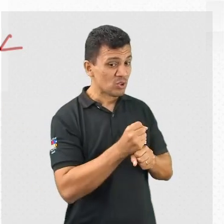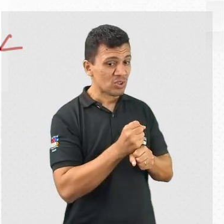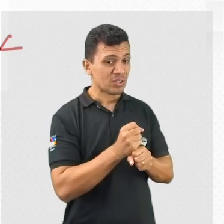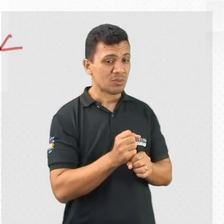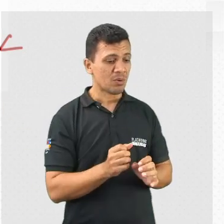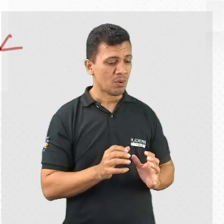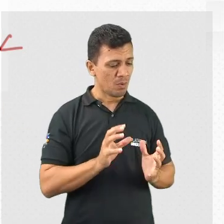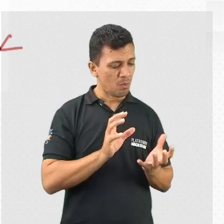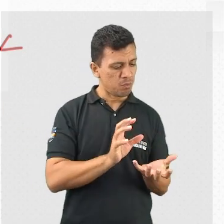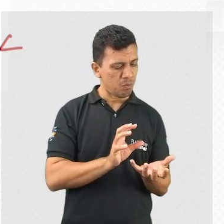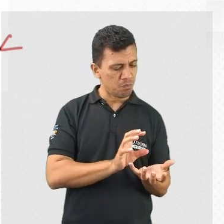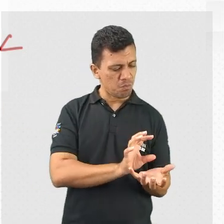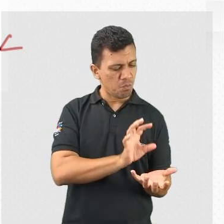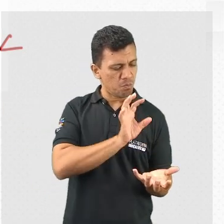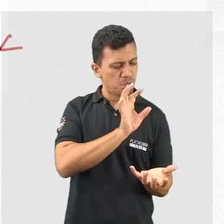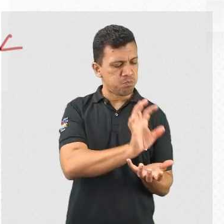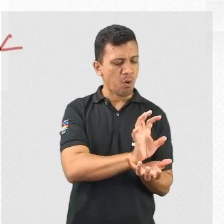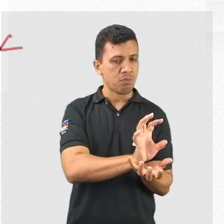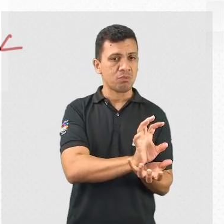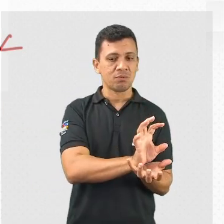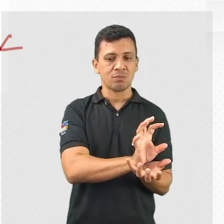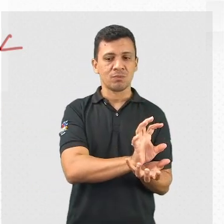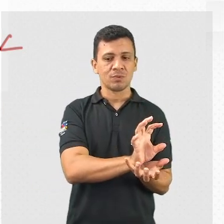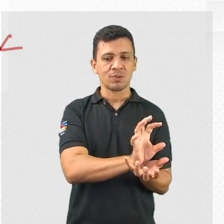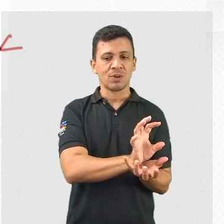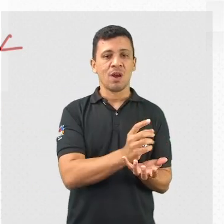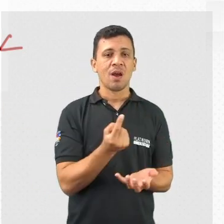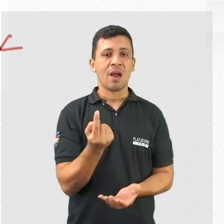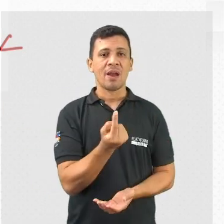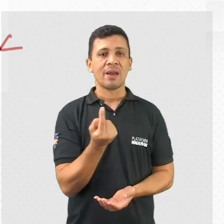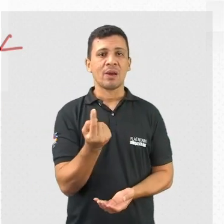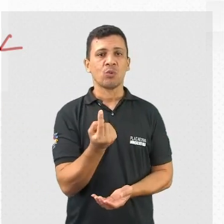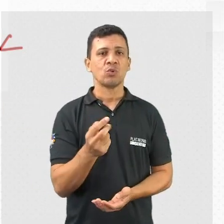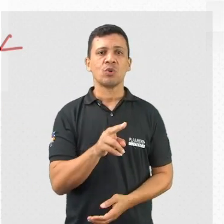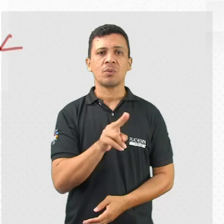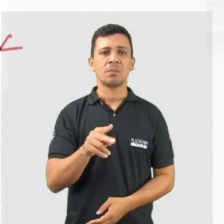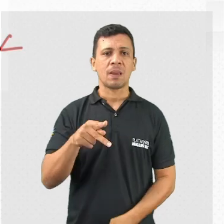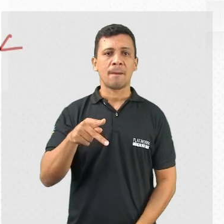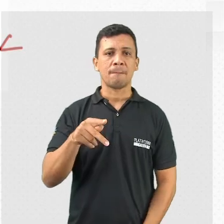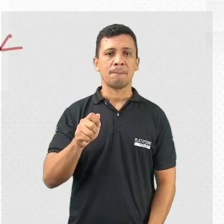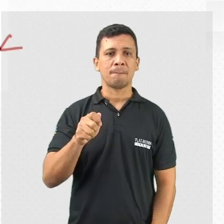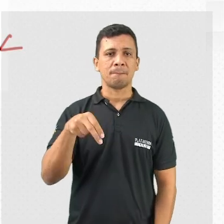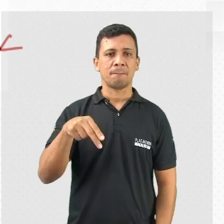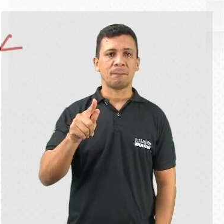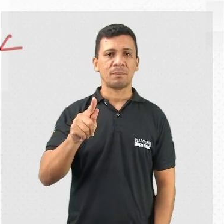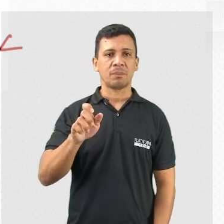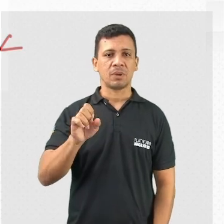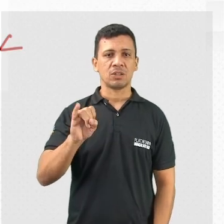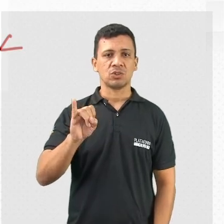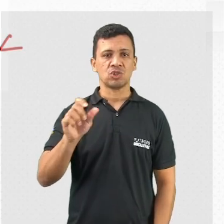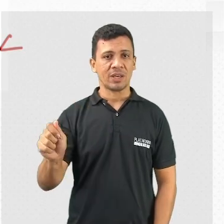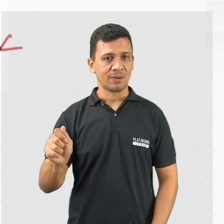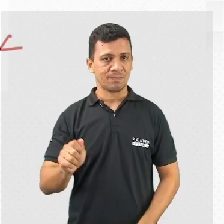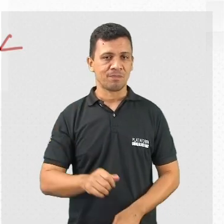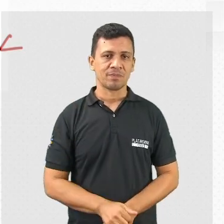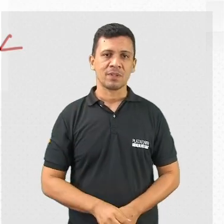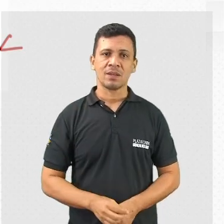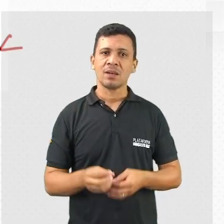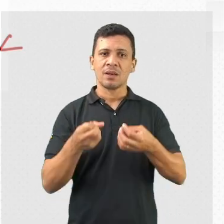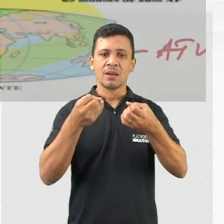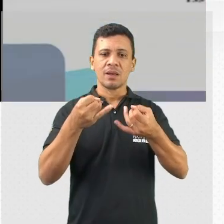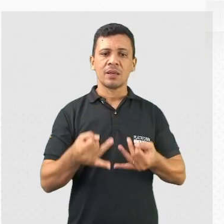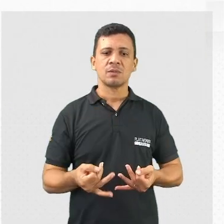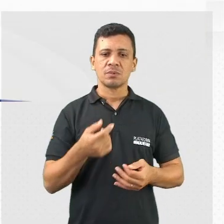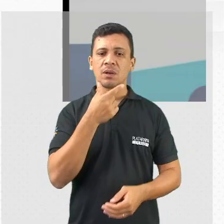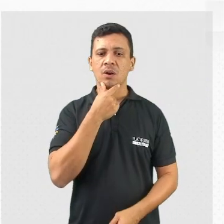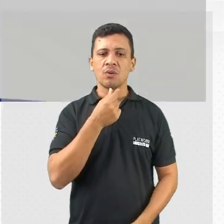juntos, formando um só continente que era denominado de Pangeia, tá? Quem explica e versa sobre isso foi o